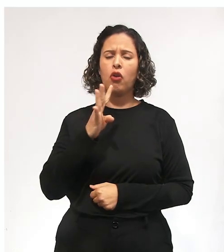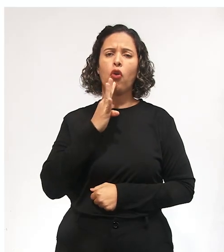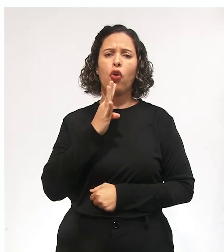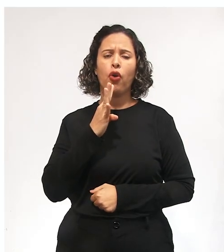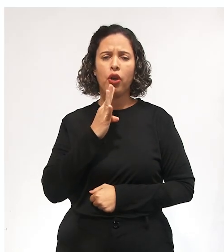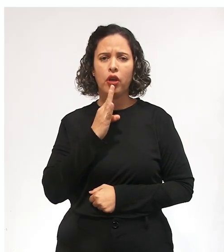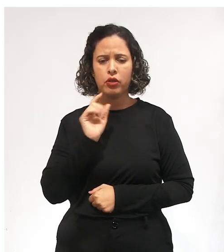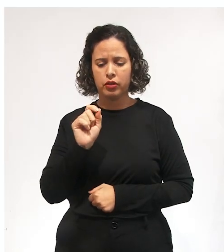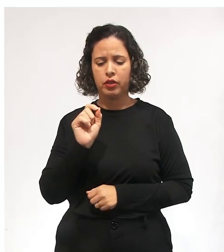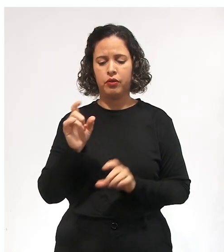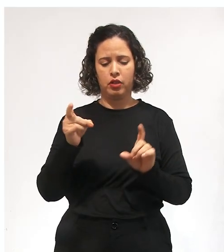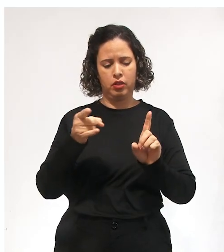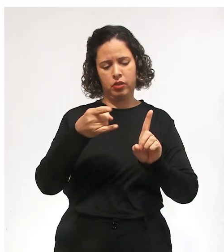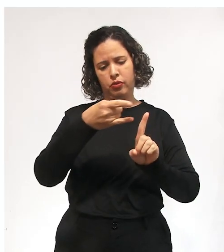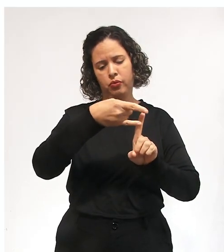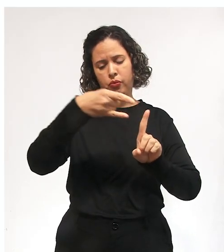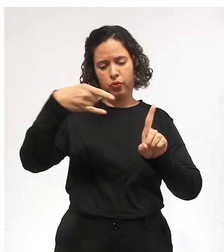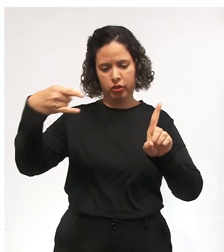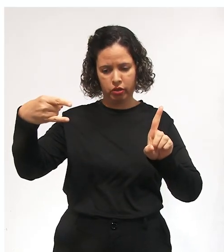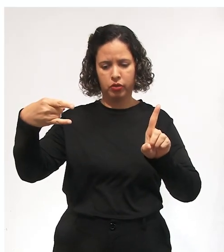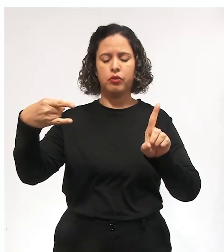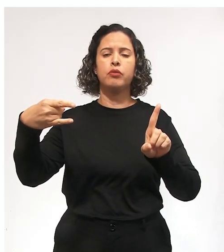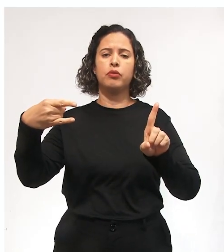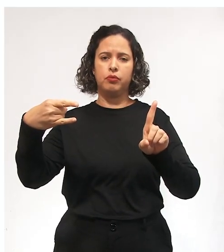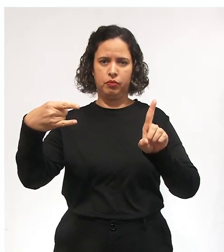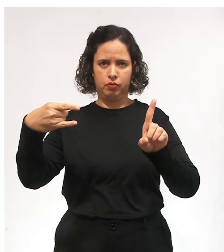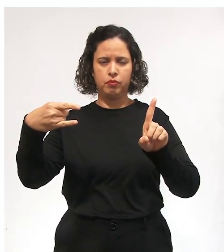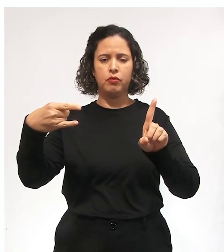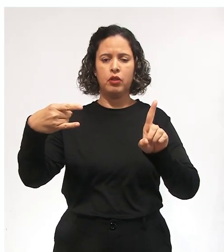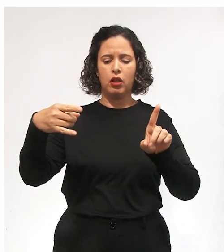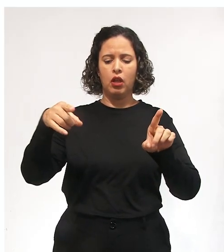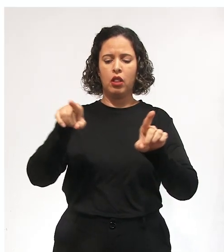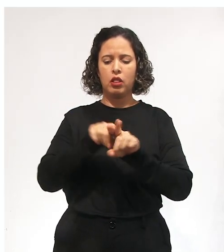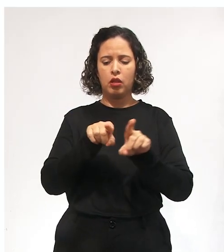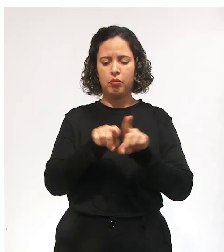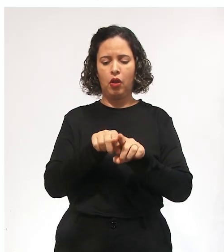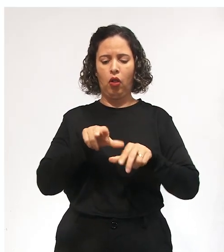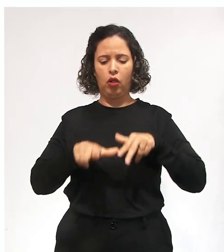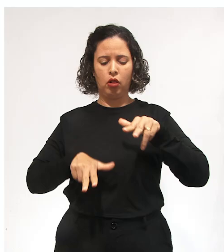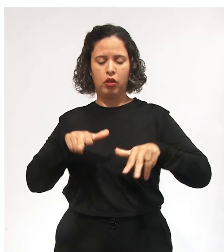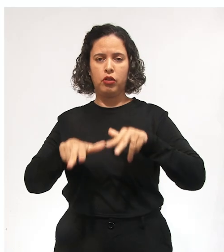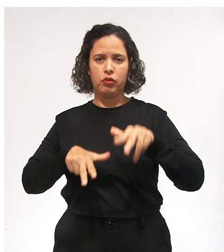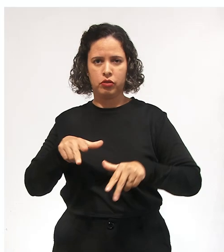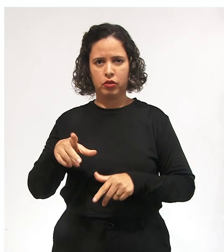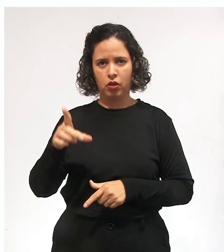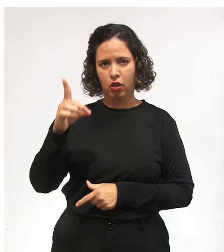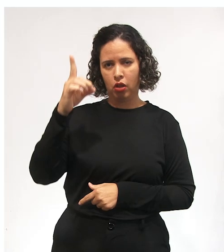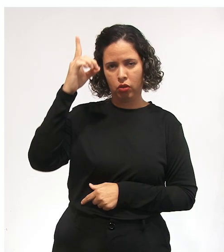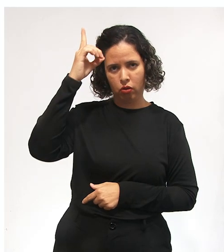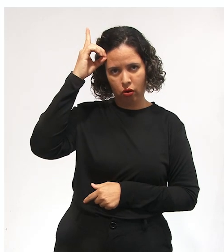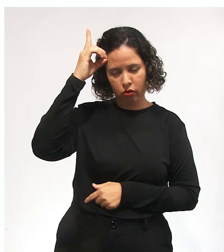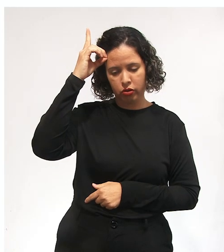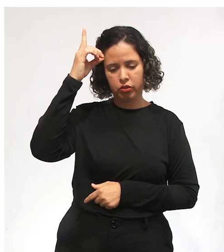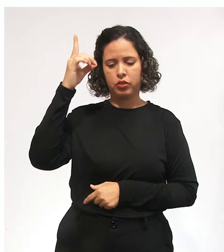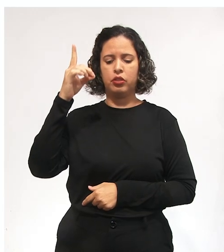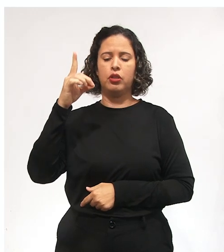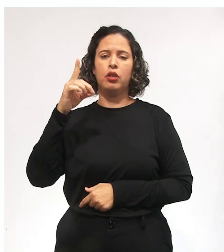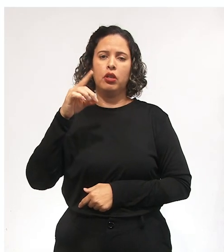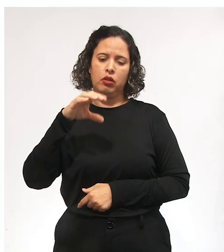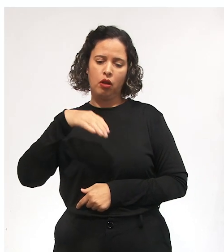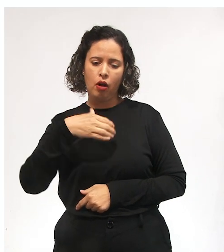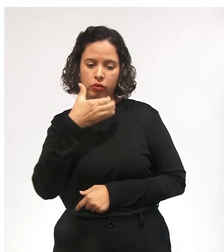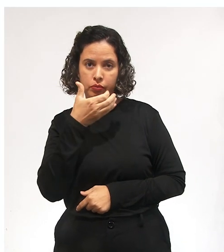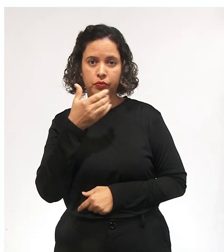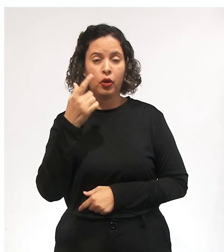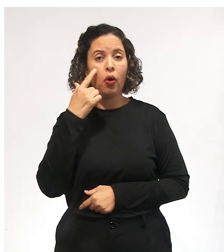no mercado, é o Windows, o macOS, o Linux, o Android, iOS. Aqui